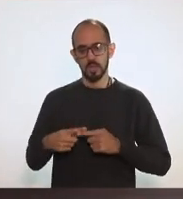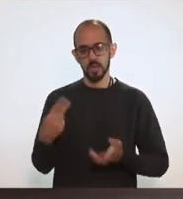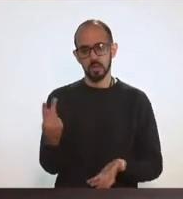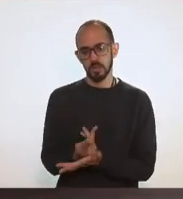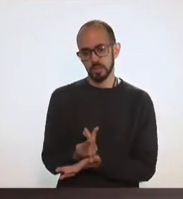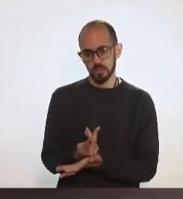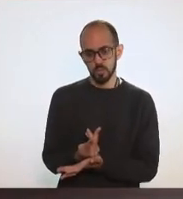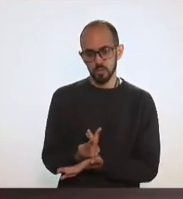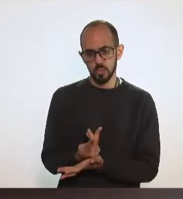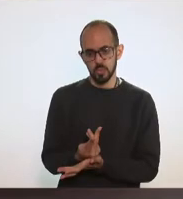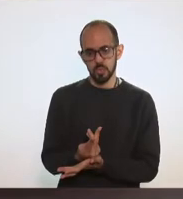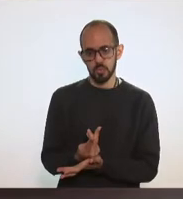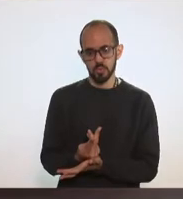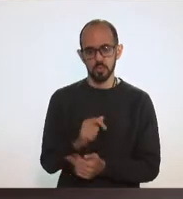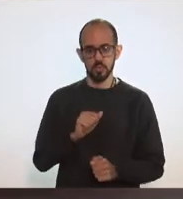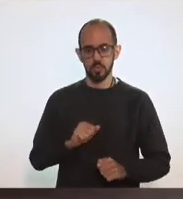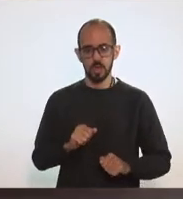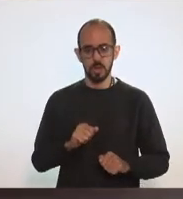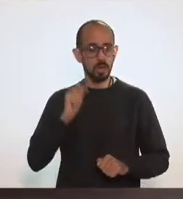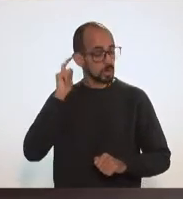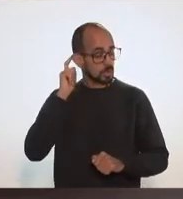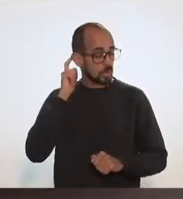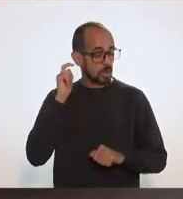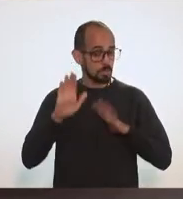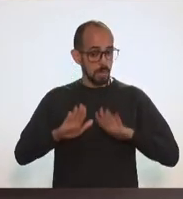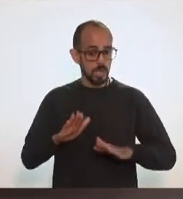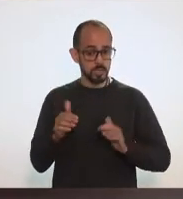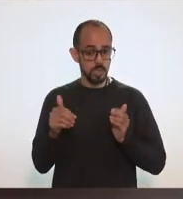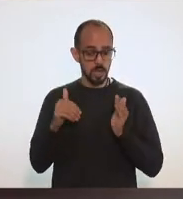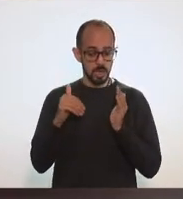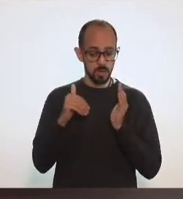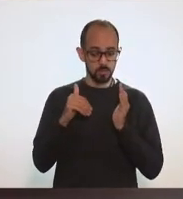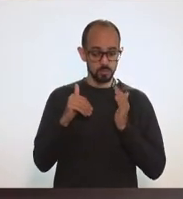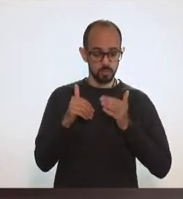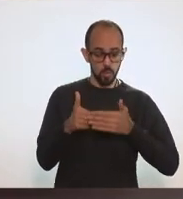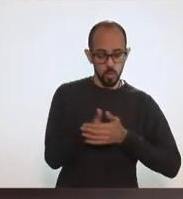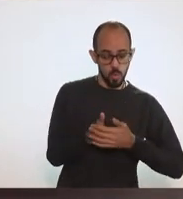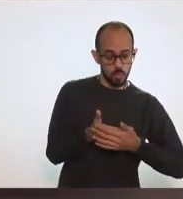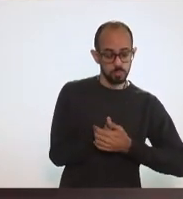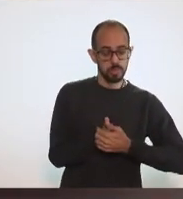ali o caso da omissão ou até